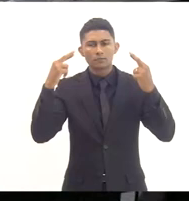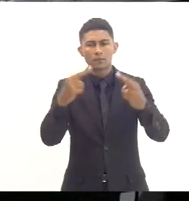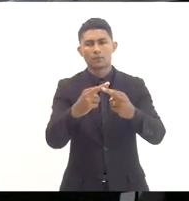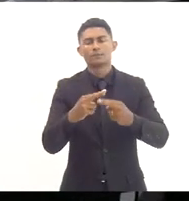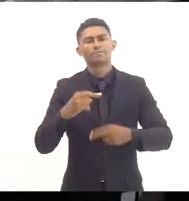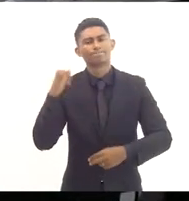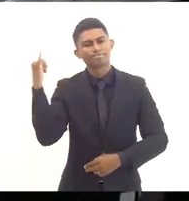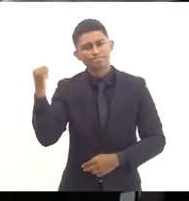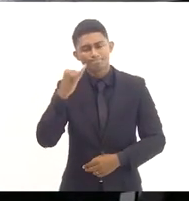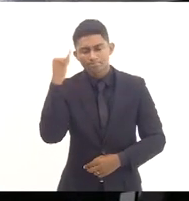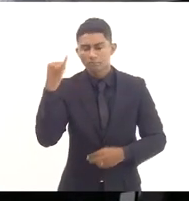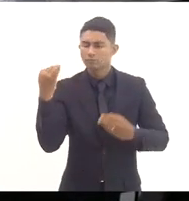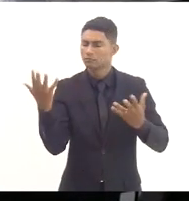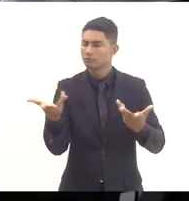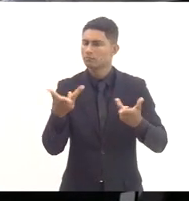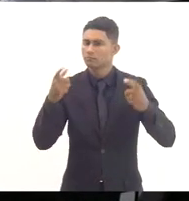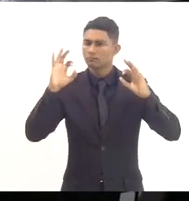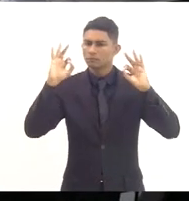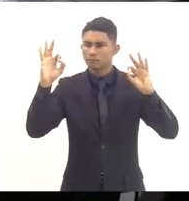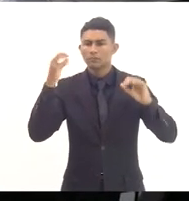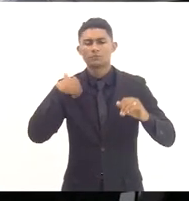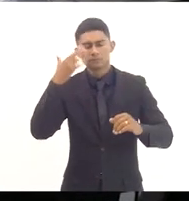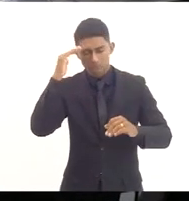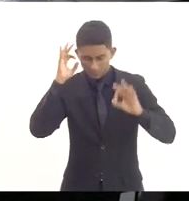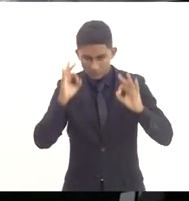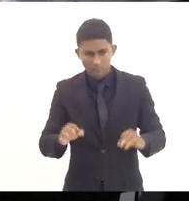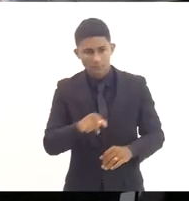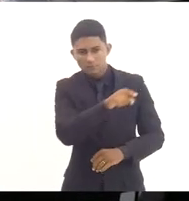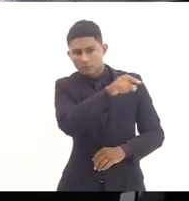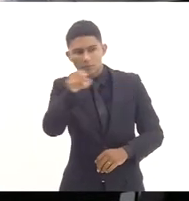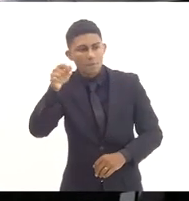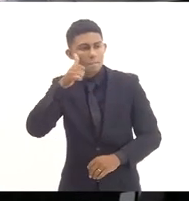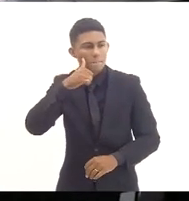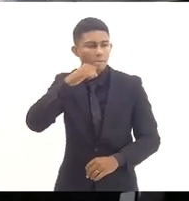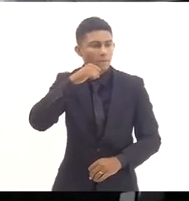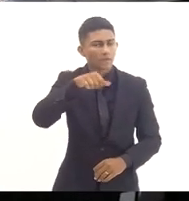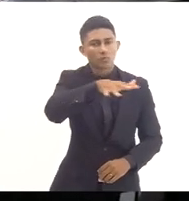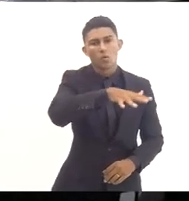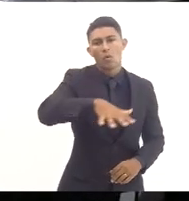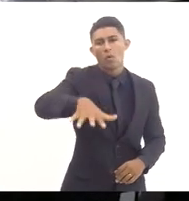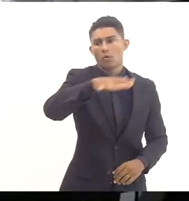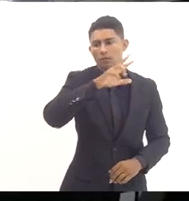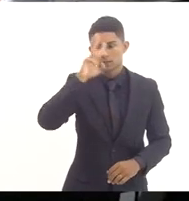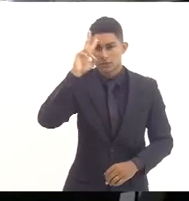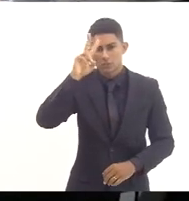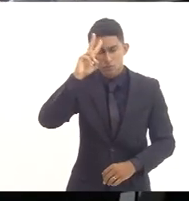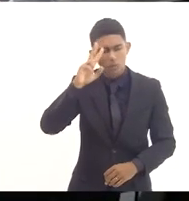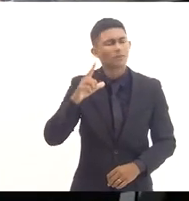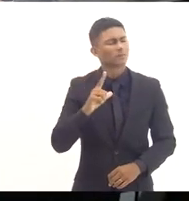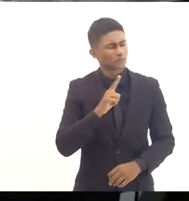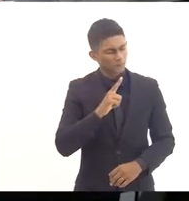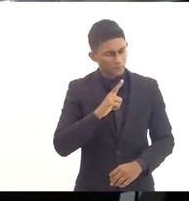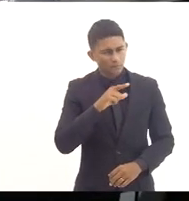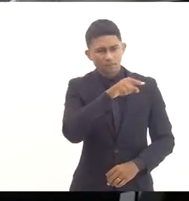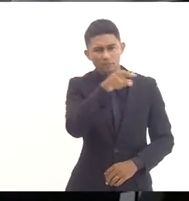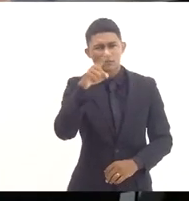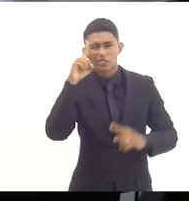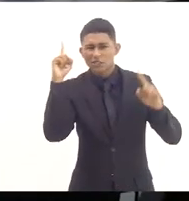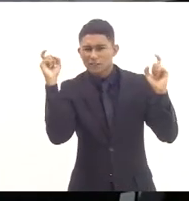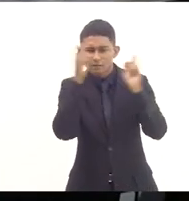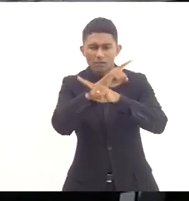é maravilhosa eu tenho certeza que cada mãe que está aqui presente tem a sua história né tem as suas dificuldades